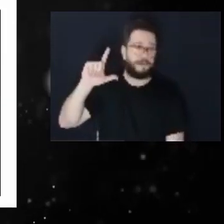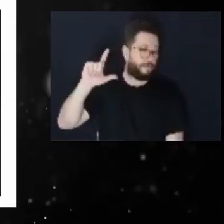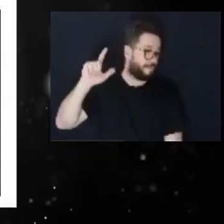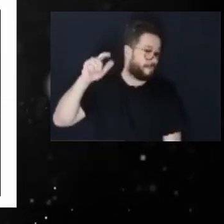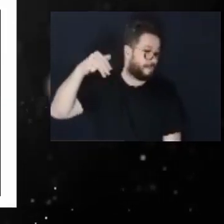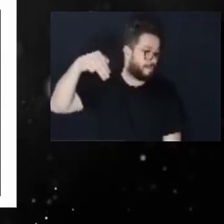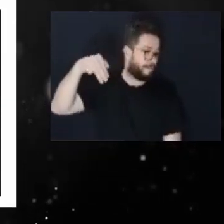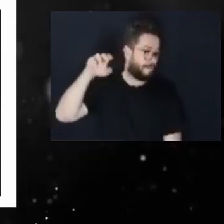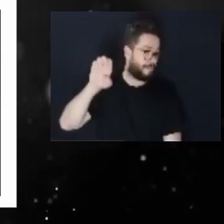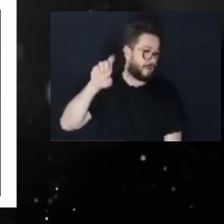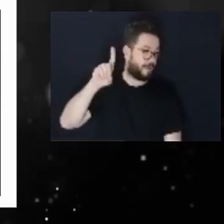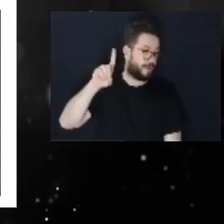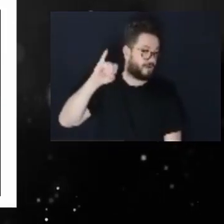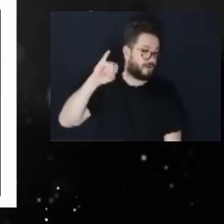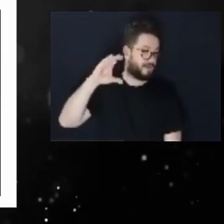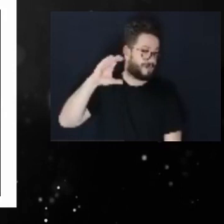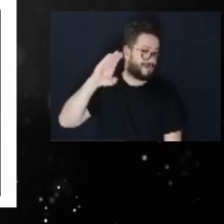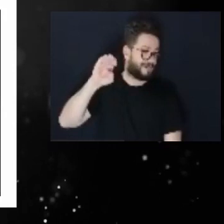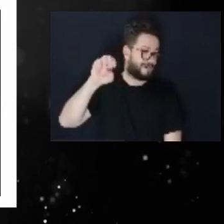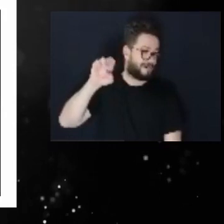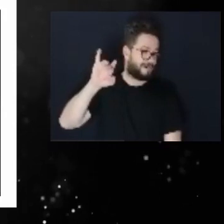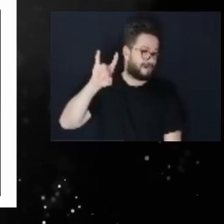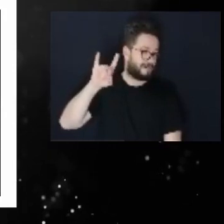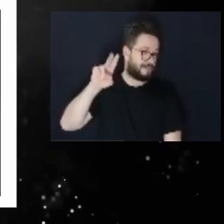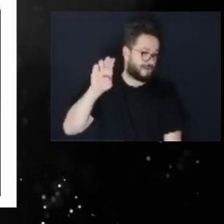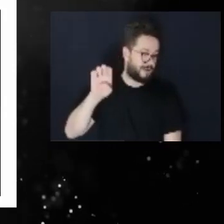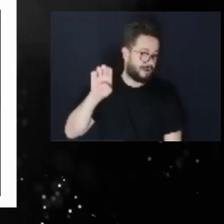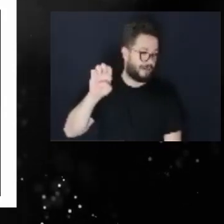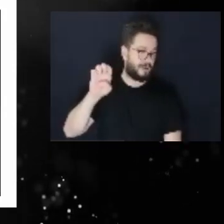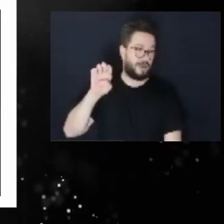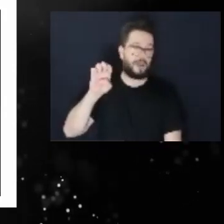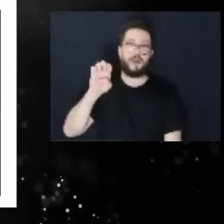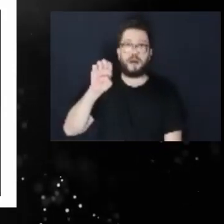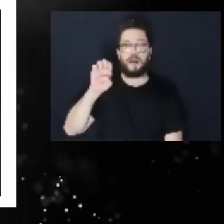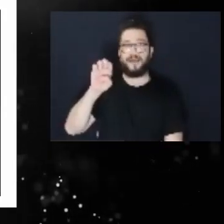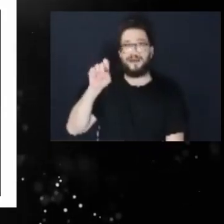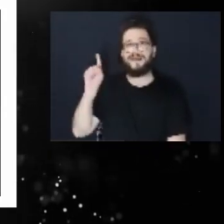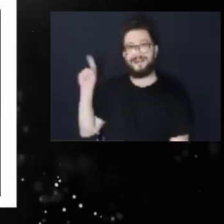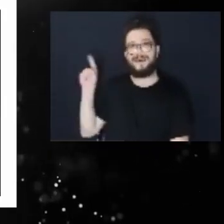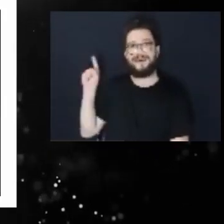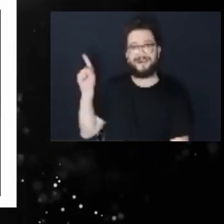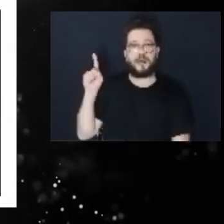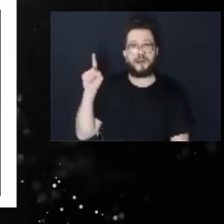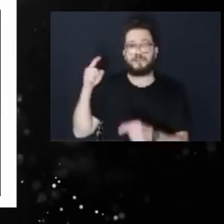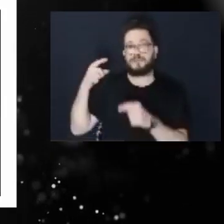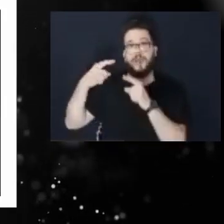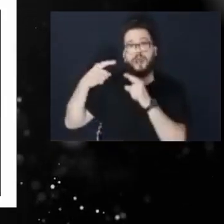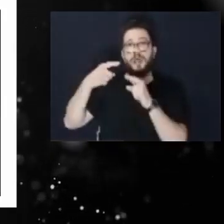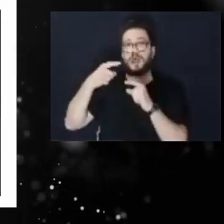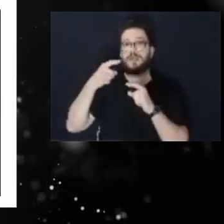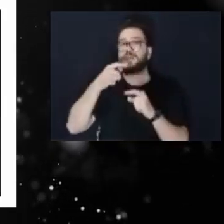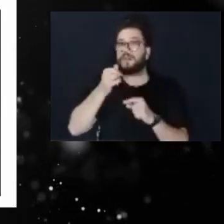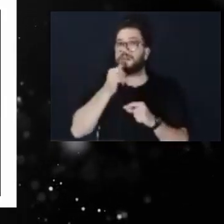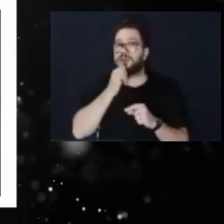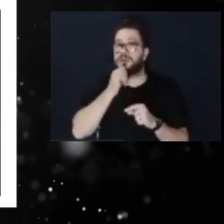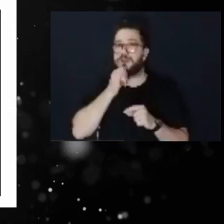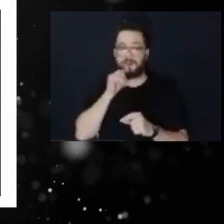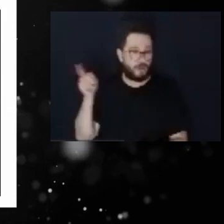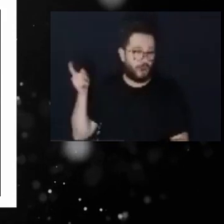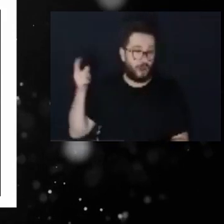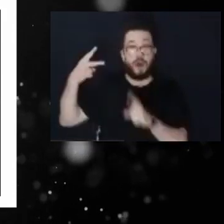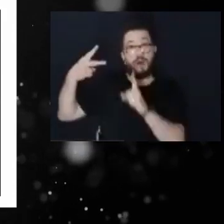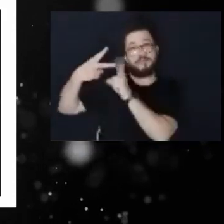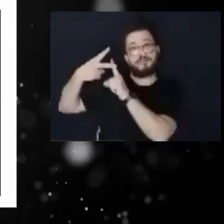eficiência para Curitiba, para, por exemplo, Ponta Grossa. E esse outro estudo da Nature Human Behavior, que utiliza modelos do